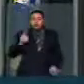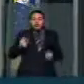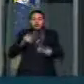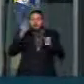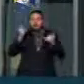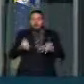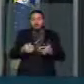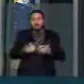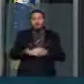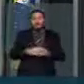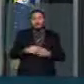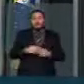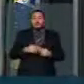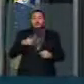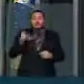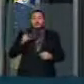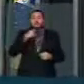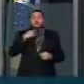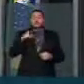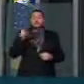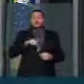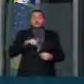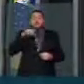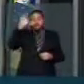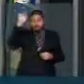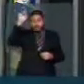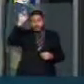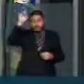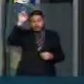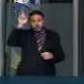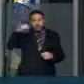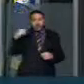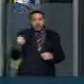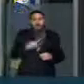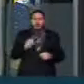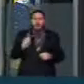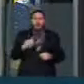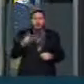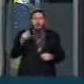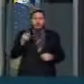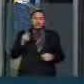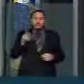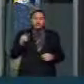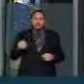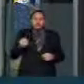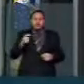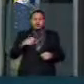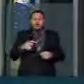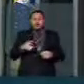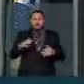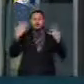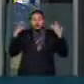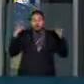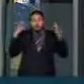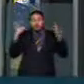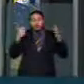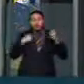Luciano Mendes, a vontade de Deus é o nosso paraíso. A cerimônia de ordenação episcopal do Frei